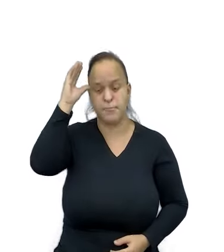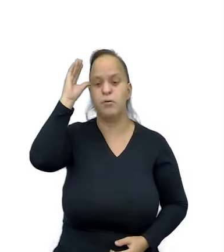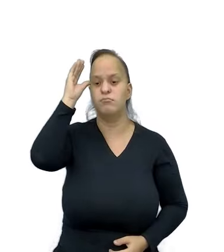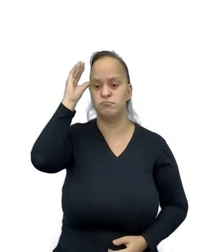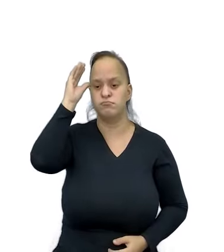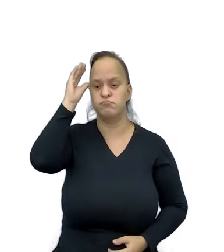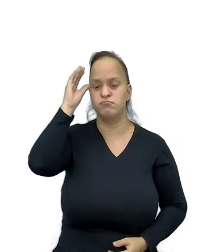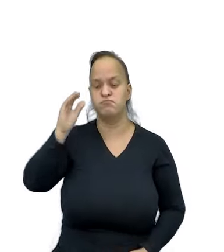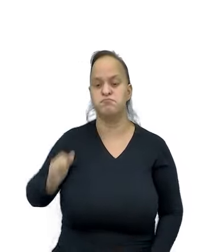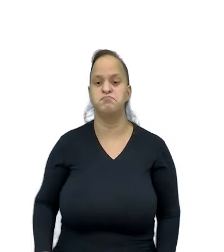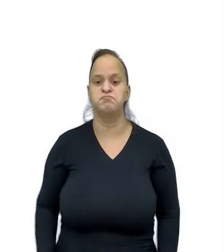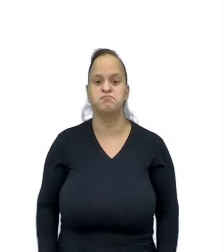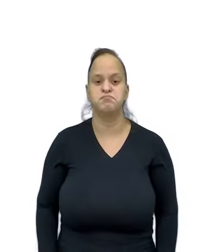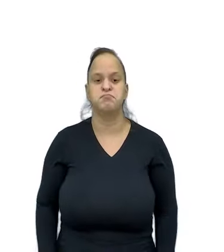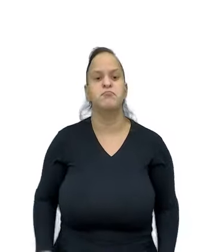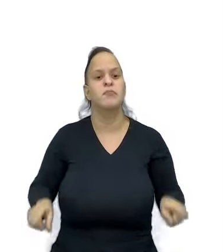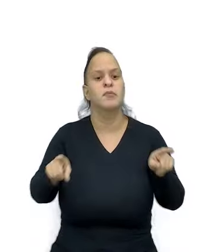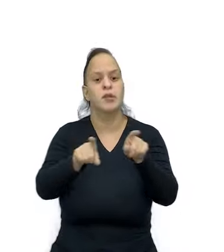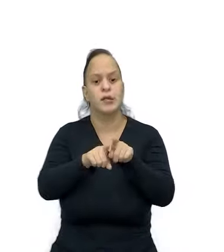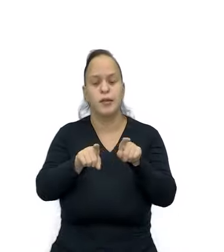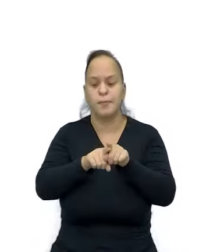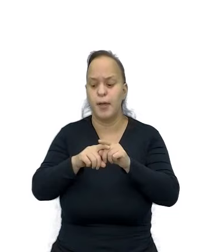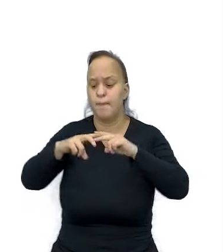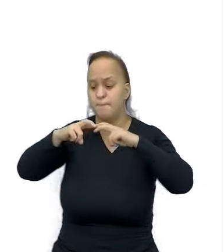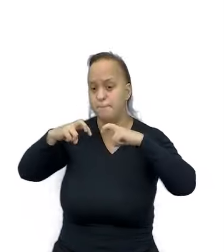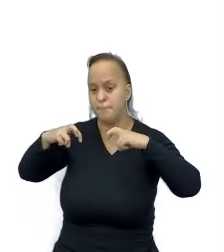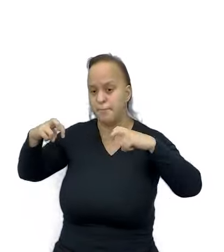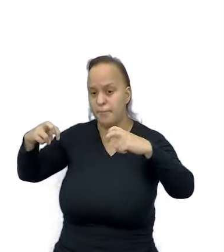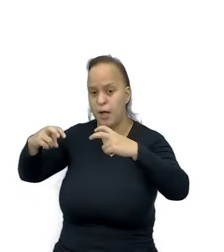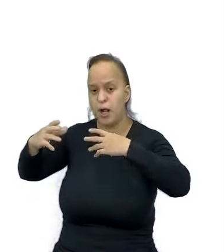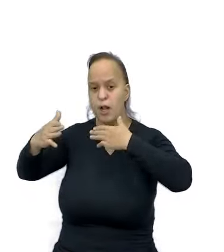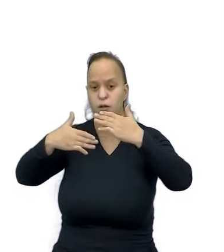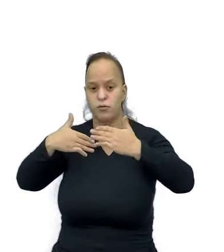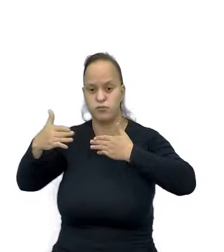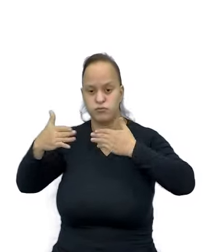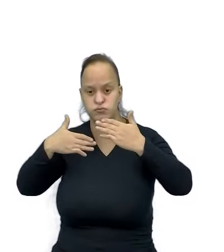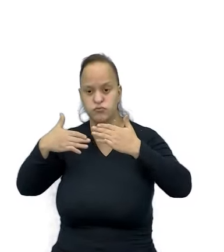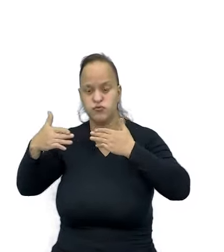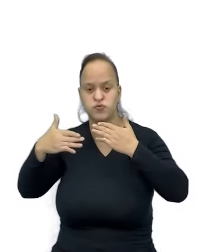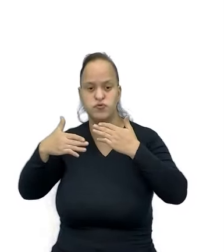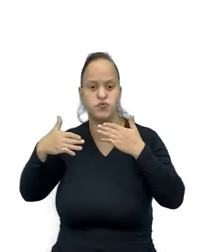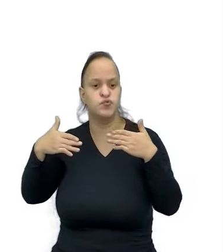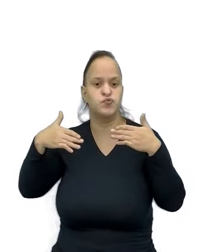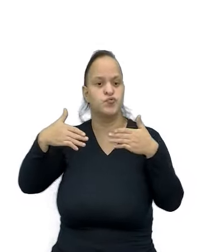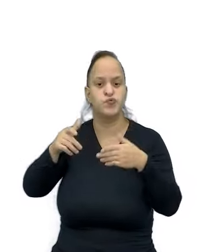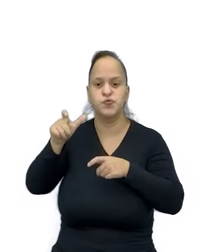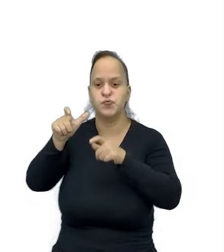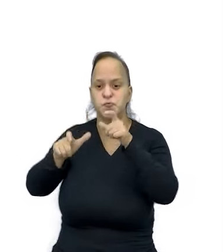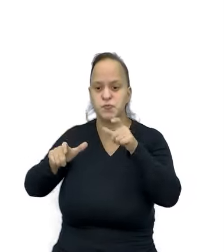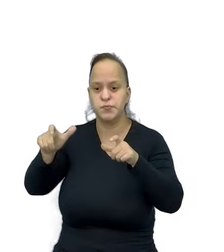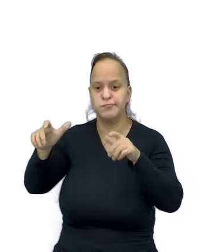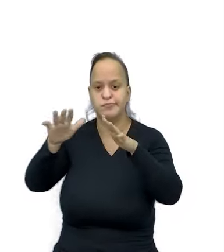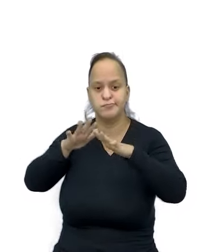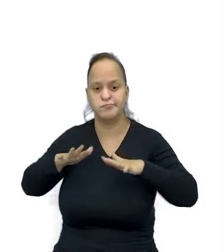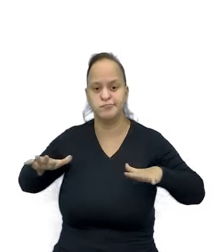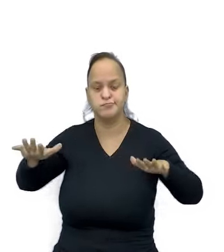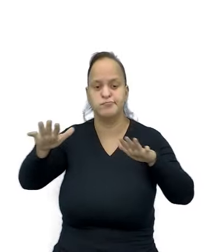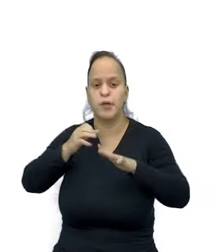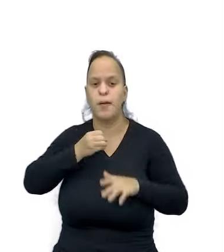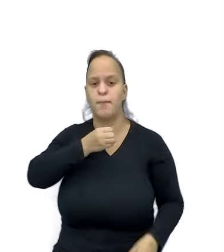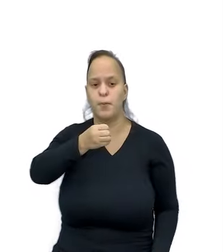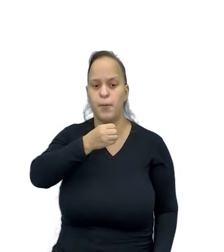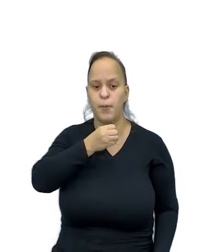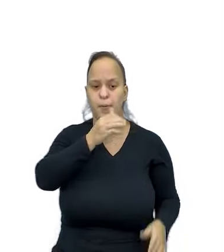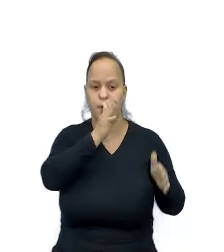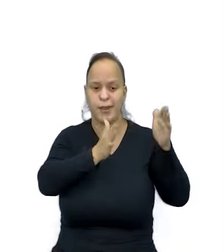depois. Realizar rodas de conversa sobre a obra, levantando a questão dos personagens, o espaço, o narrador,